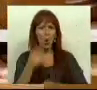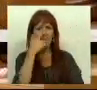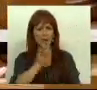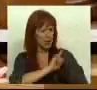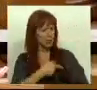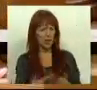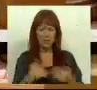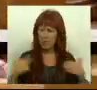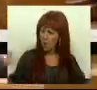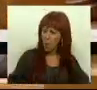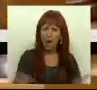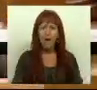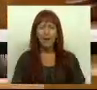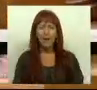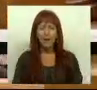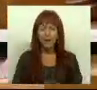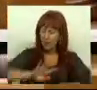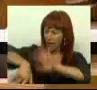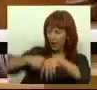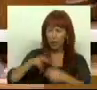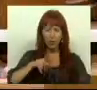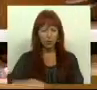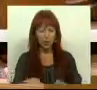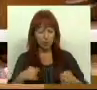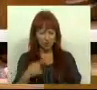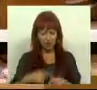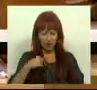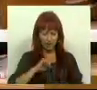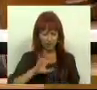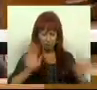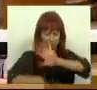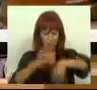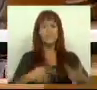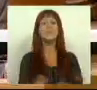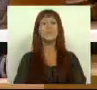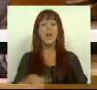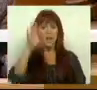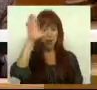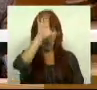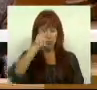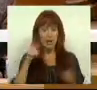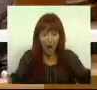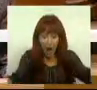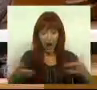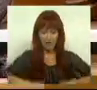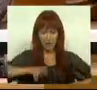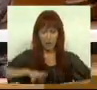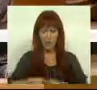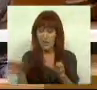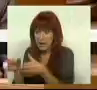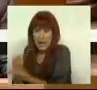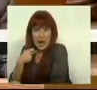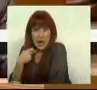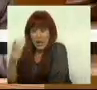poder económico têm desenrolam o país à luz dos seus próprios interesses. É o Estado onde a concentração da riqueza numa